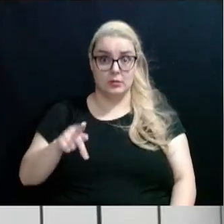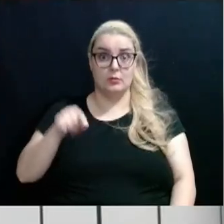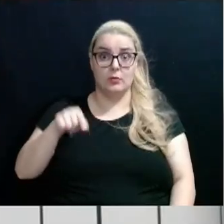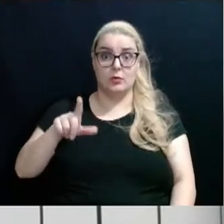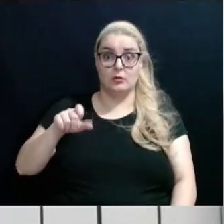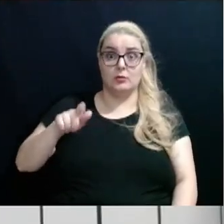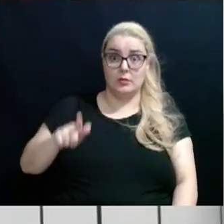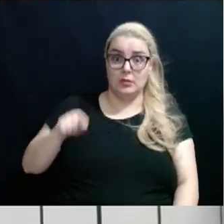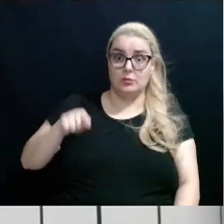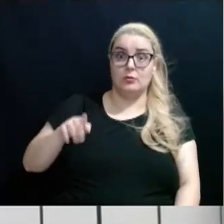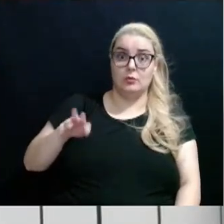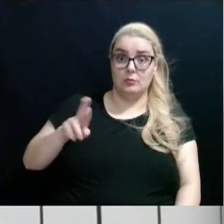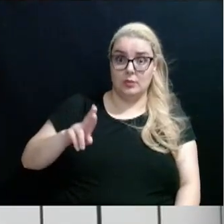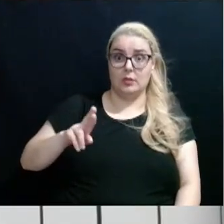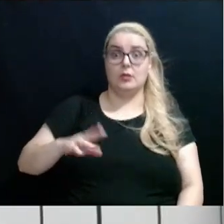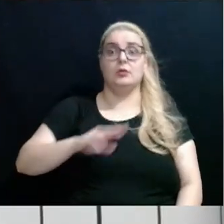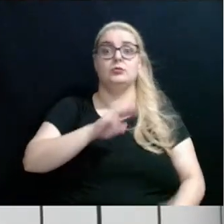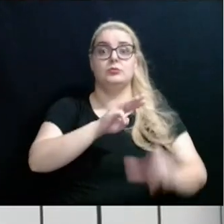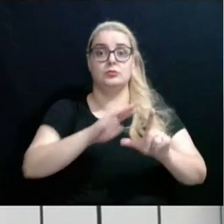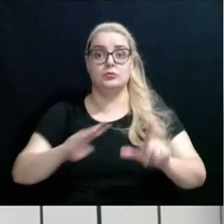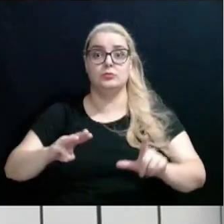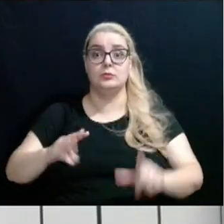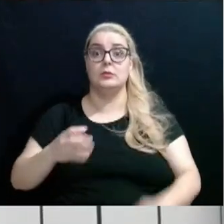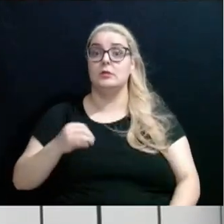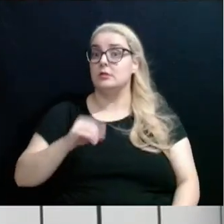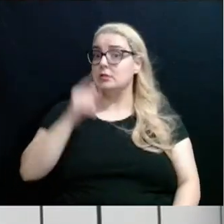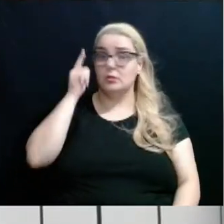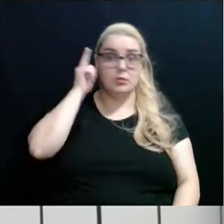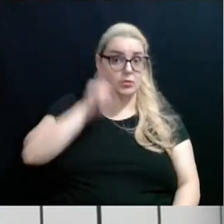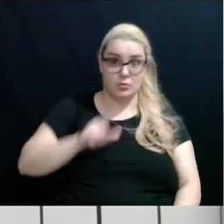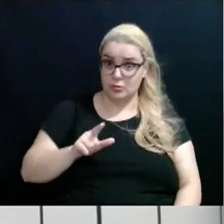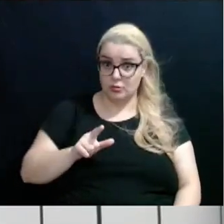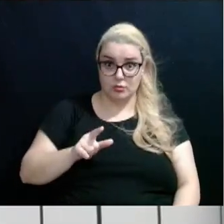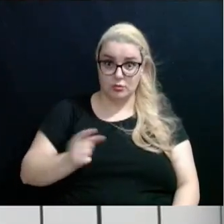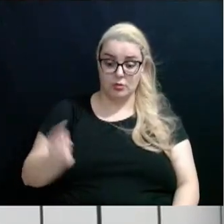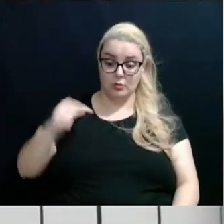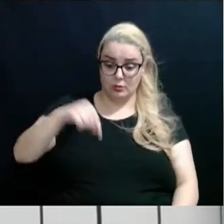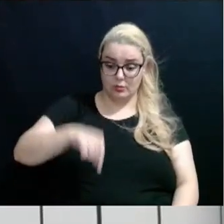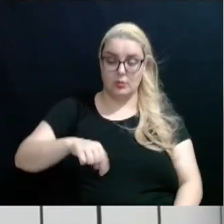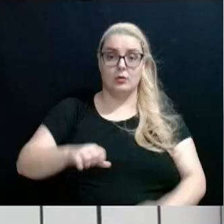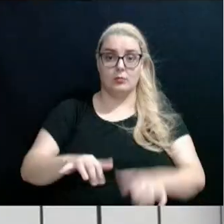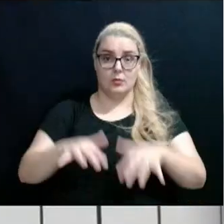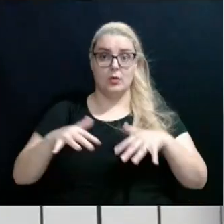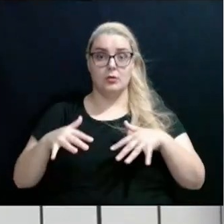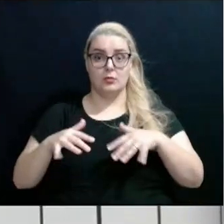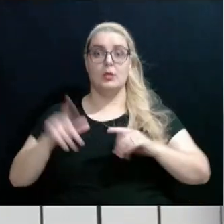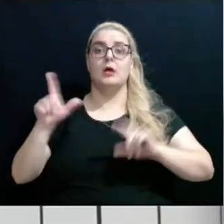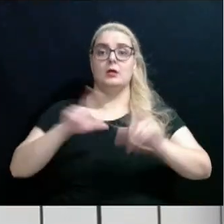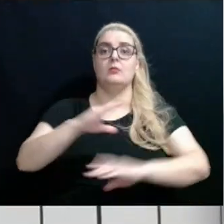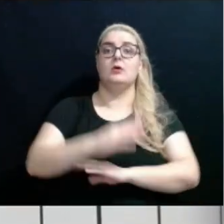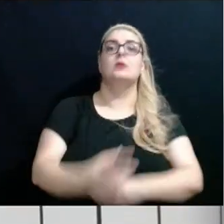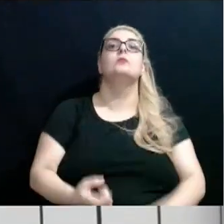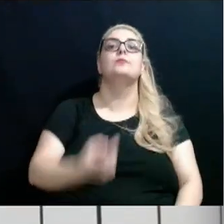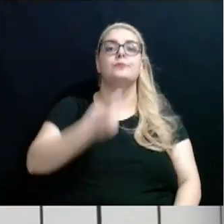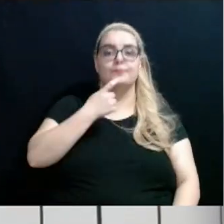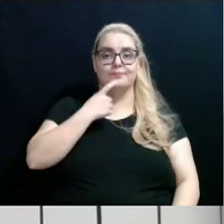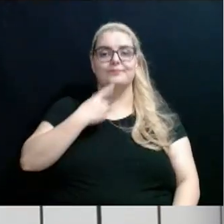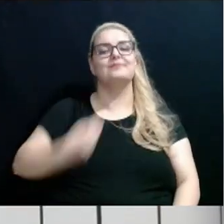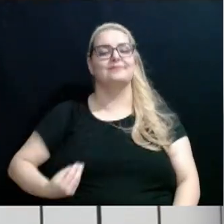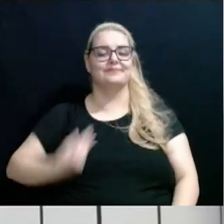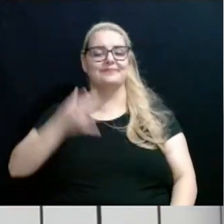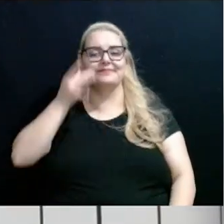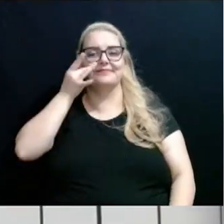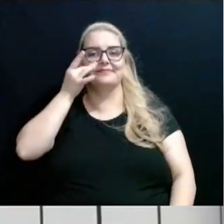campinas.sp.leg.br, site da Câmara. Se você não conseguir vir até aqui ao plenário, a TV Câmara Campinas transmite ao vivo